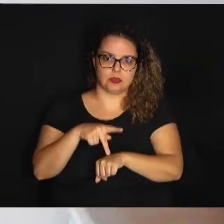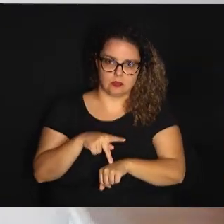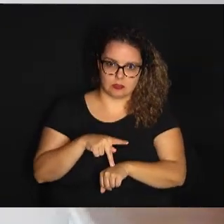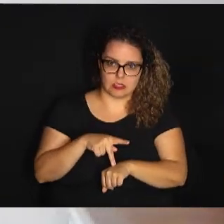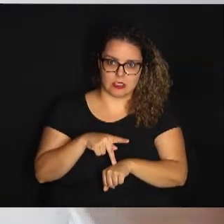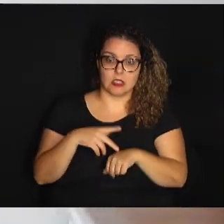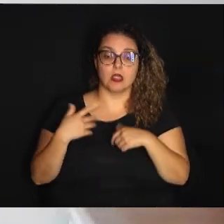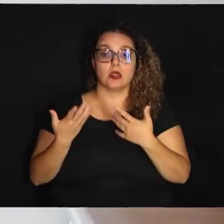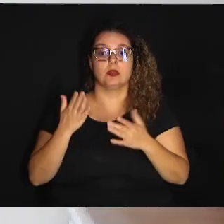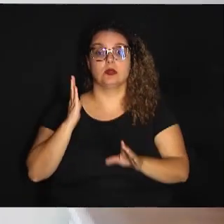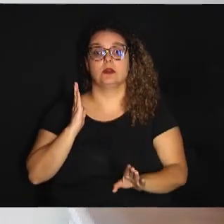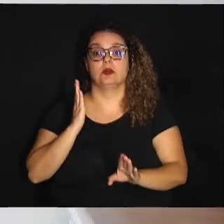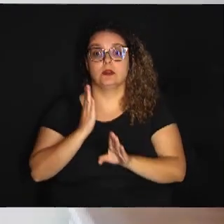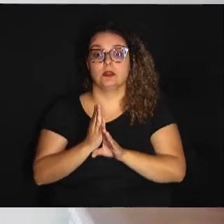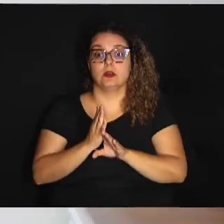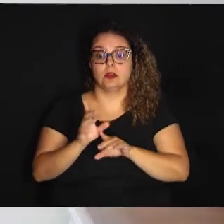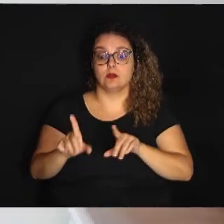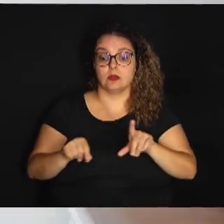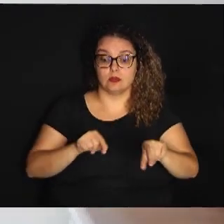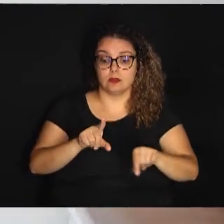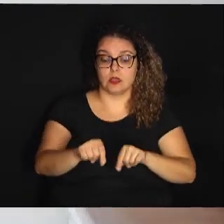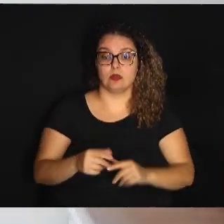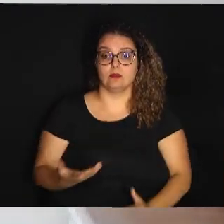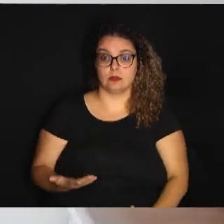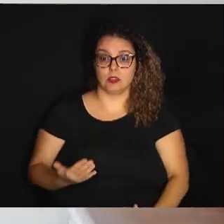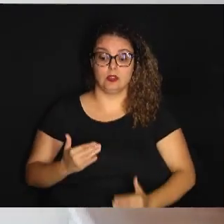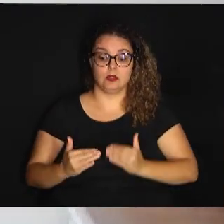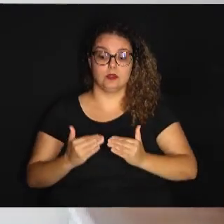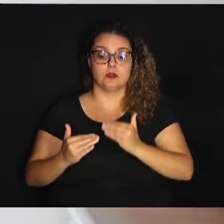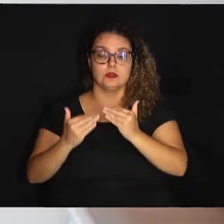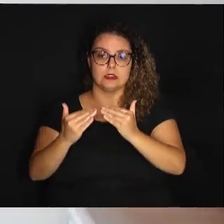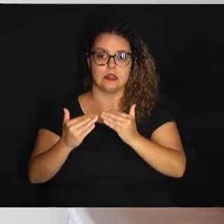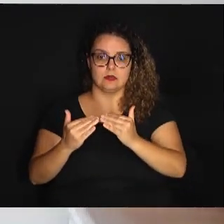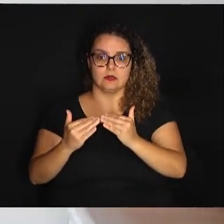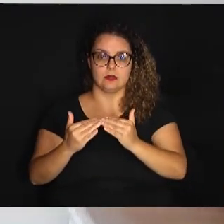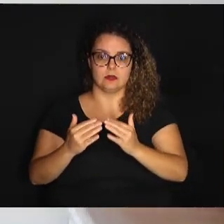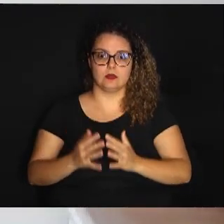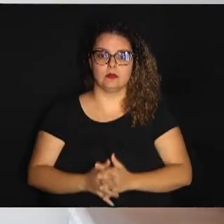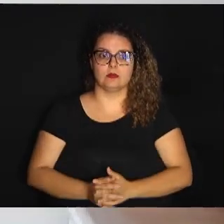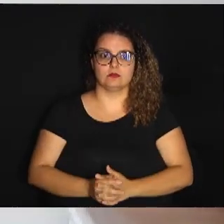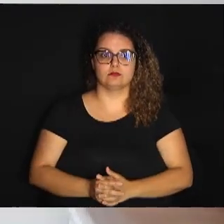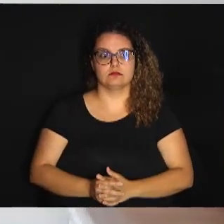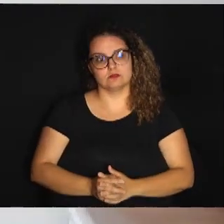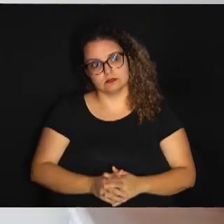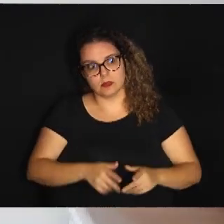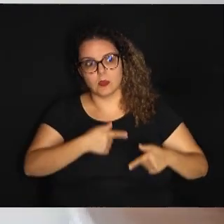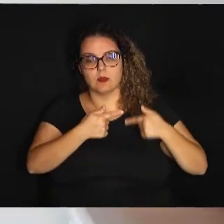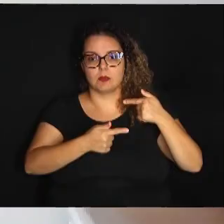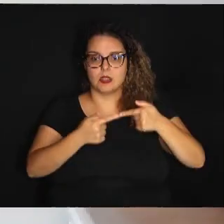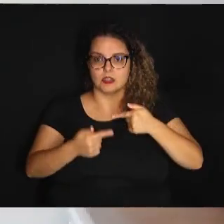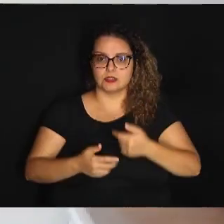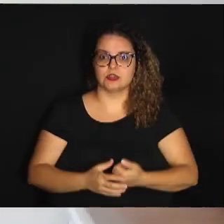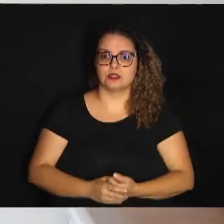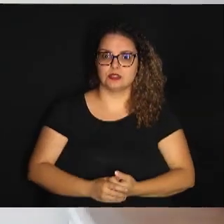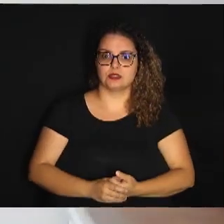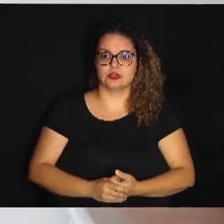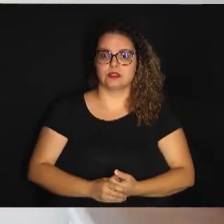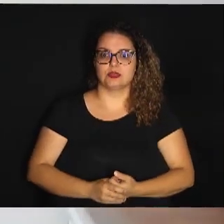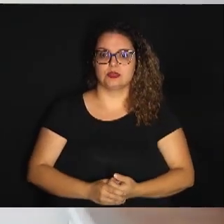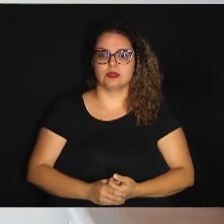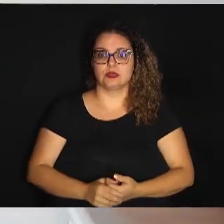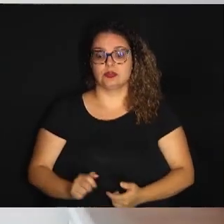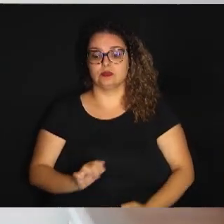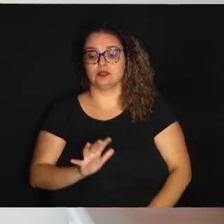o desenvolvimento do país, então você tem que achar alternativas a esse desenvolvimento com uma geração